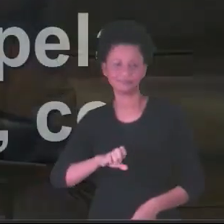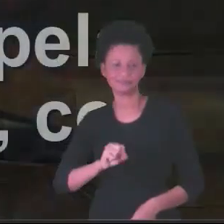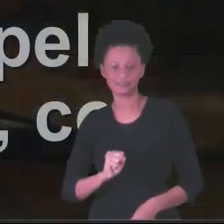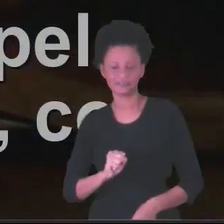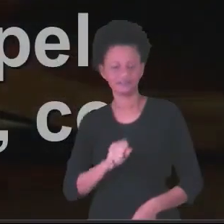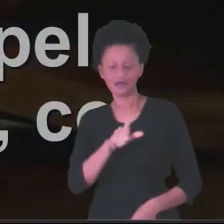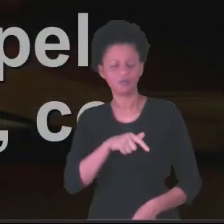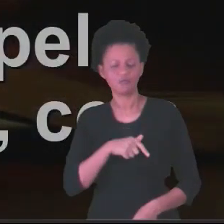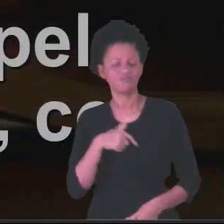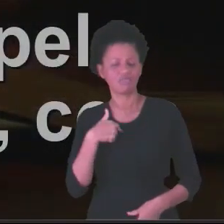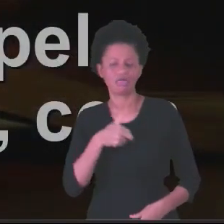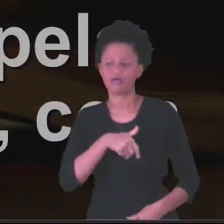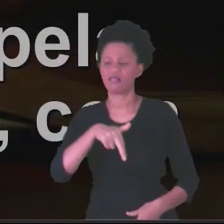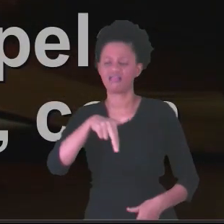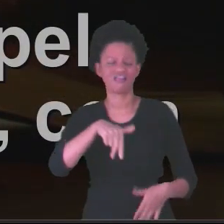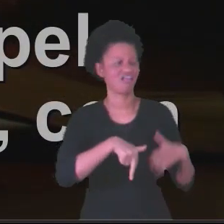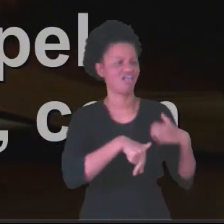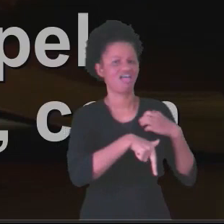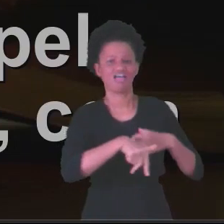anciosos